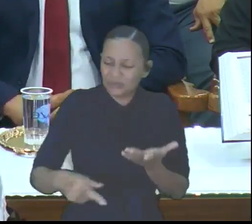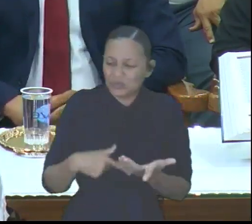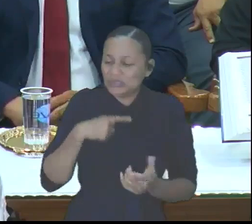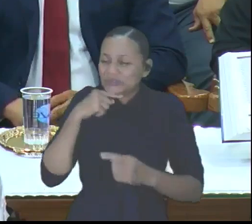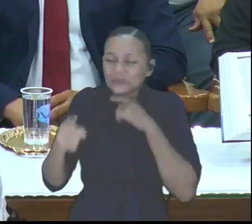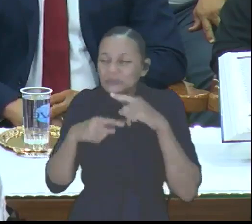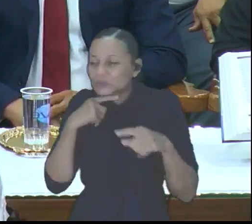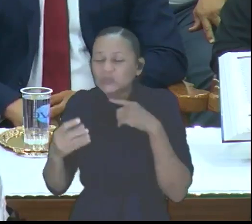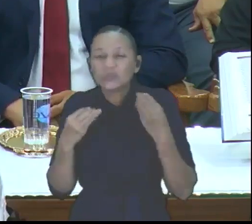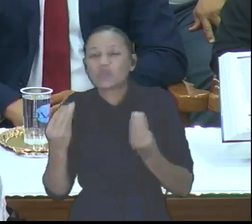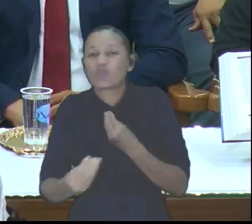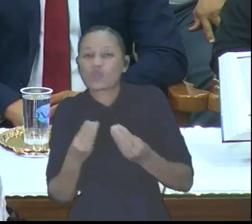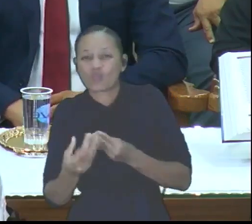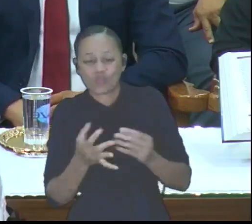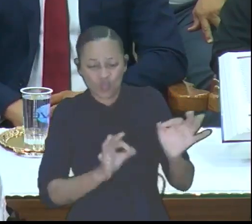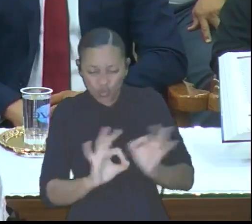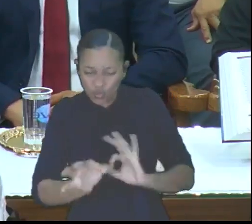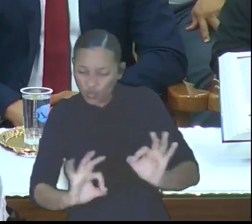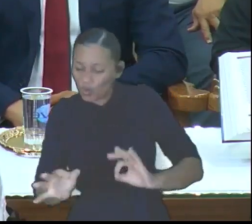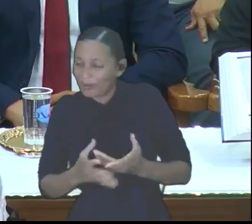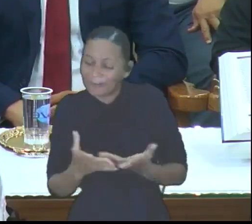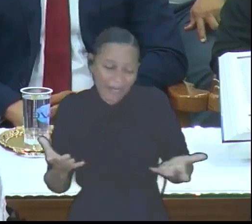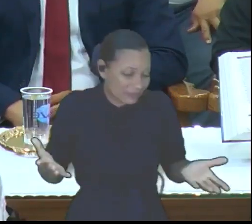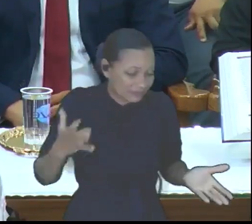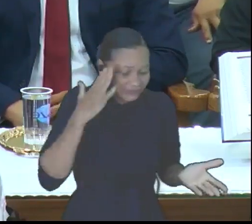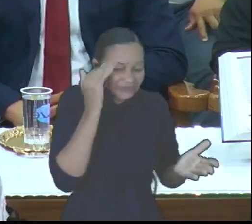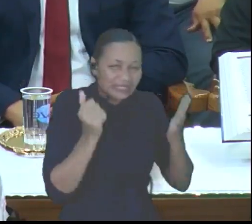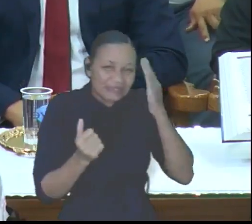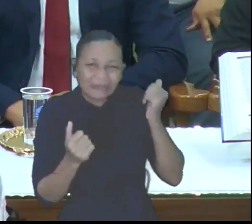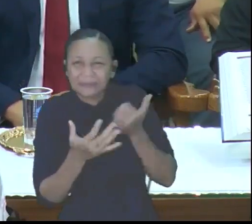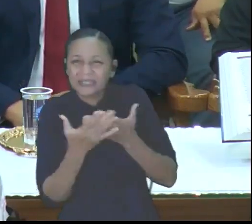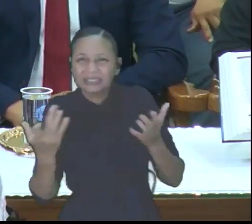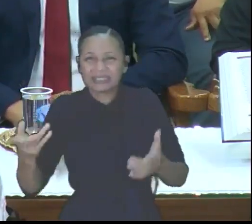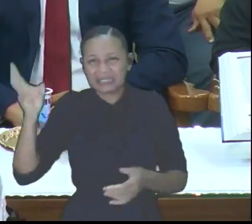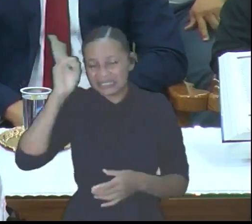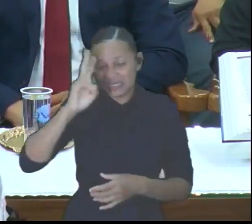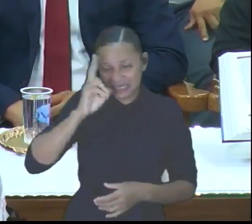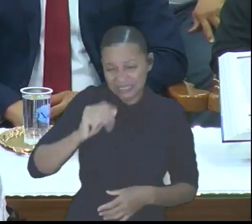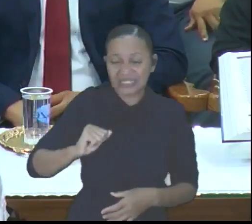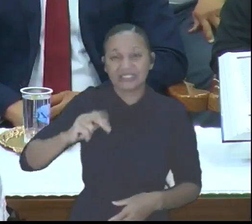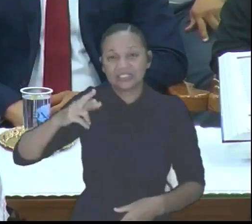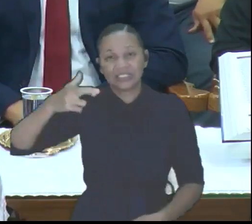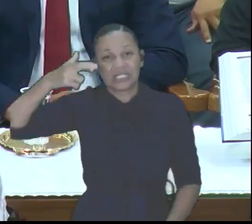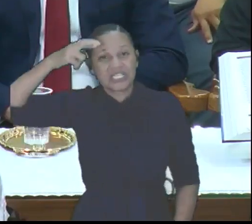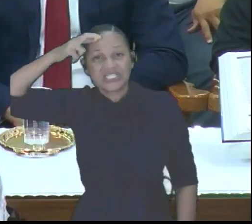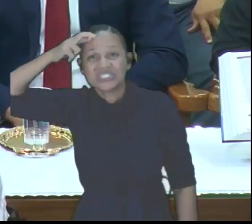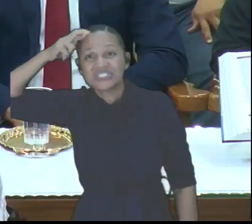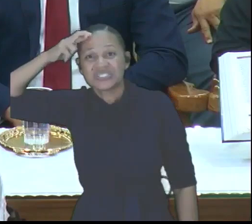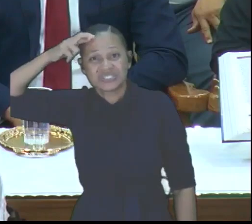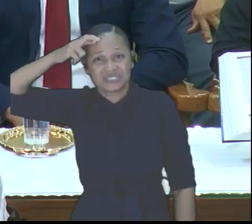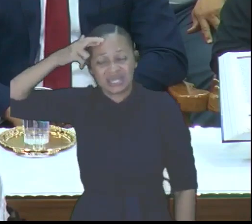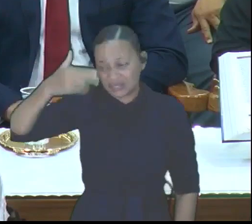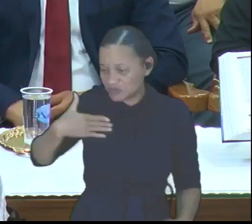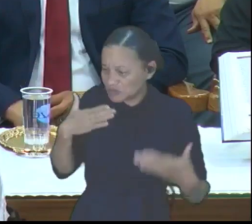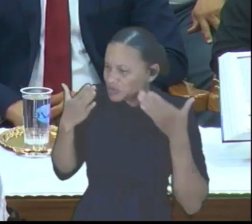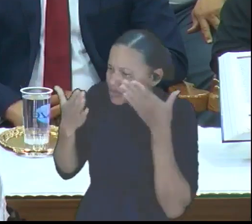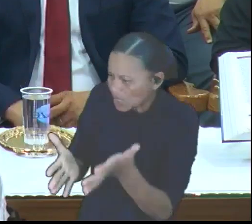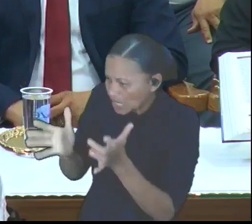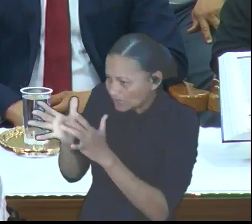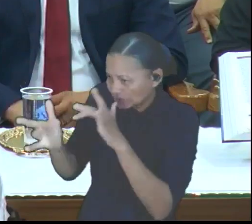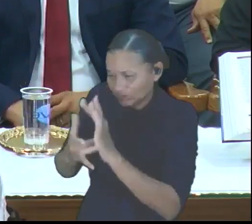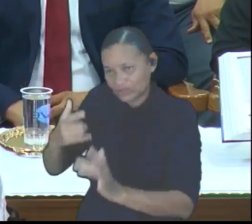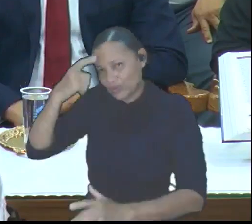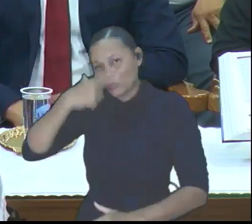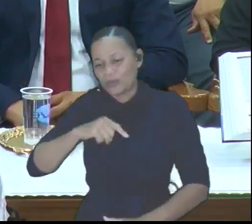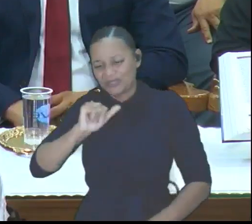como mais refazer. Sabe, vocês lembram de Jairo? Jairo chega até Jesus: Senhor, vamos lá em casa,